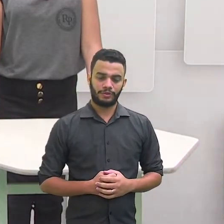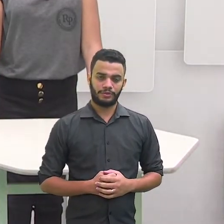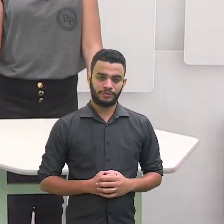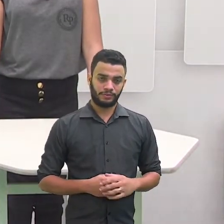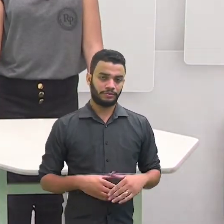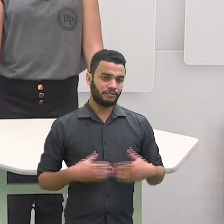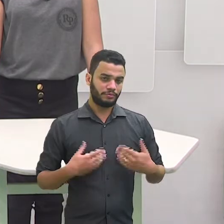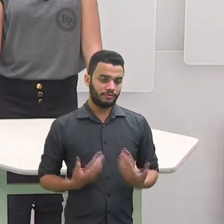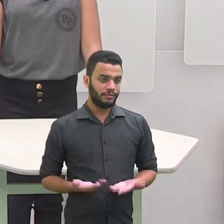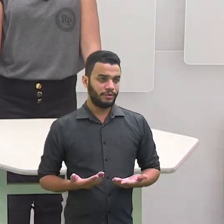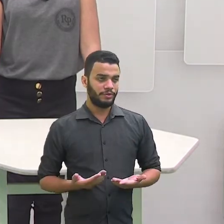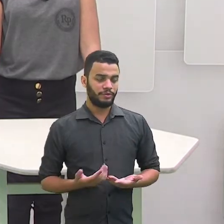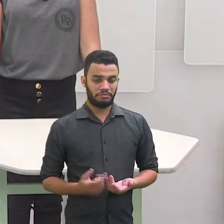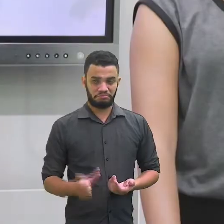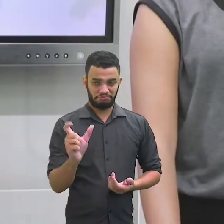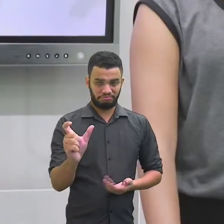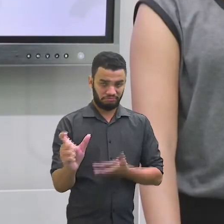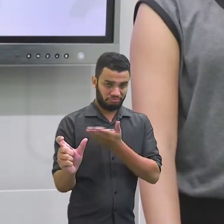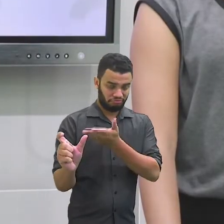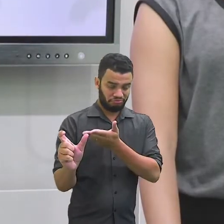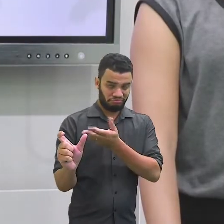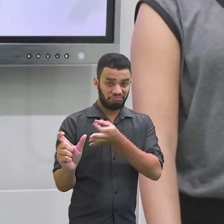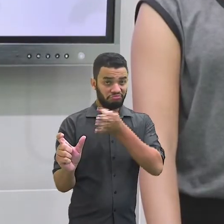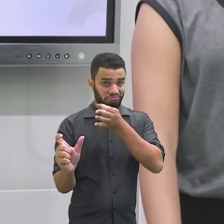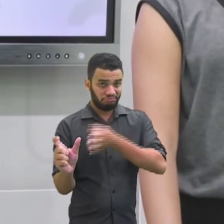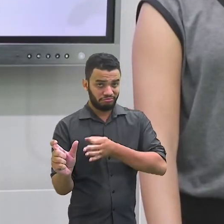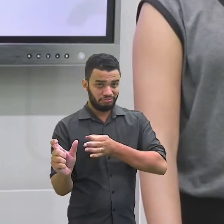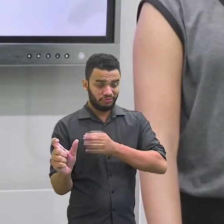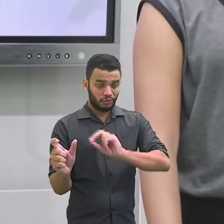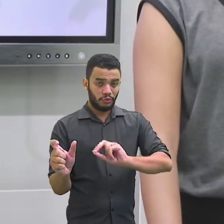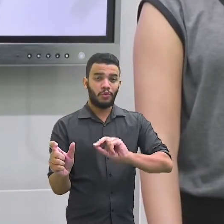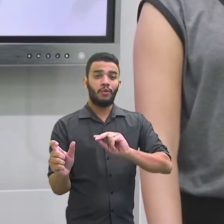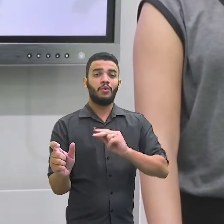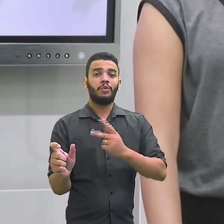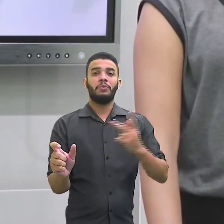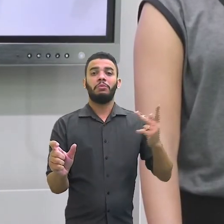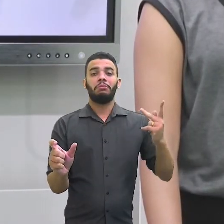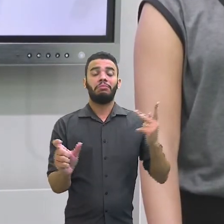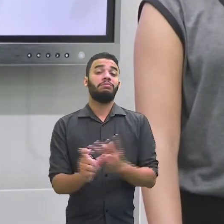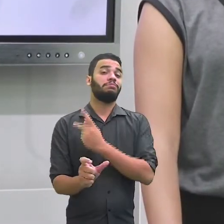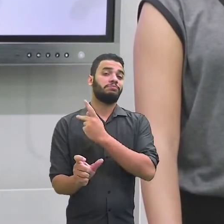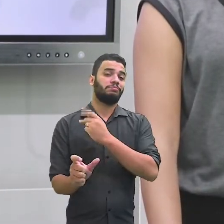Então, pessoal, será que ela acertou esta palavra?